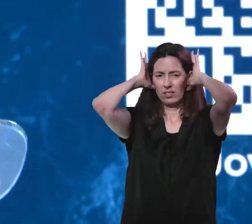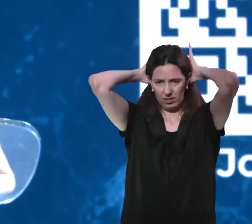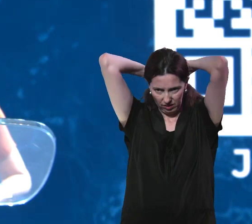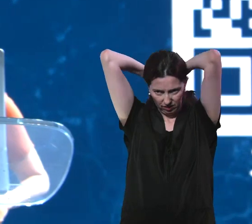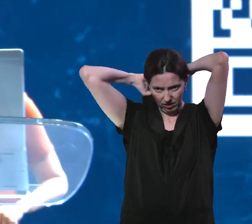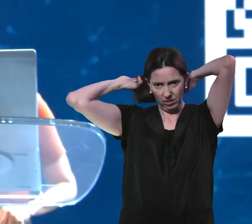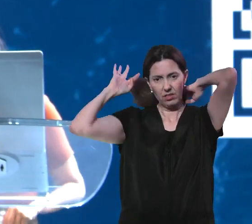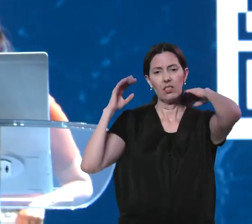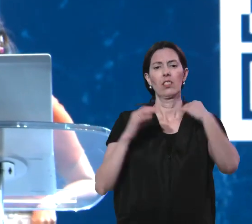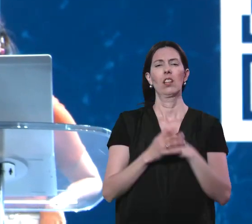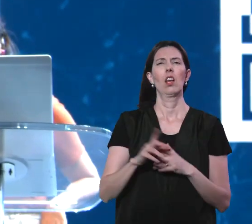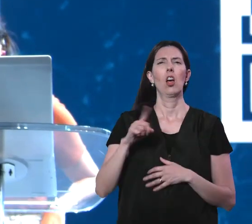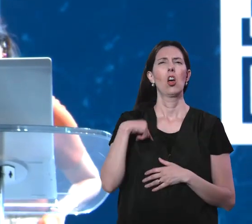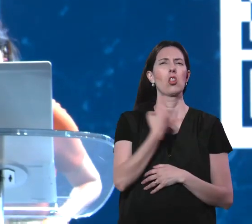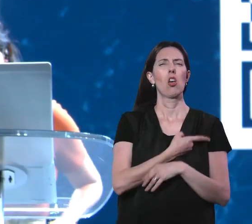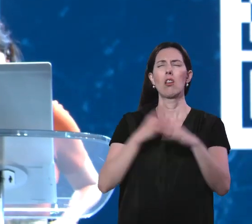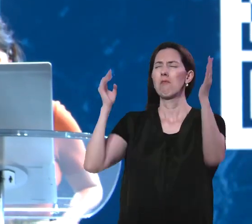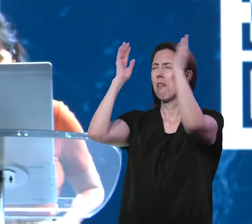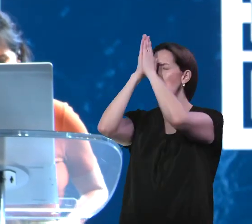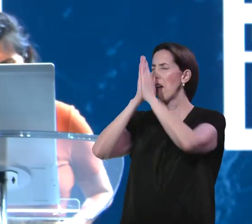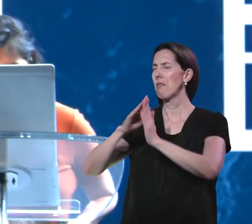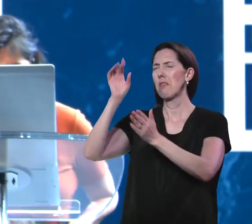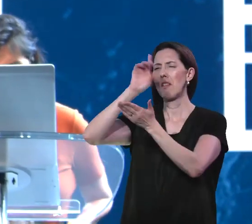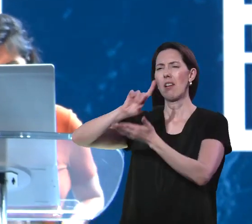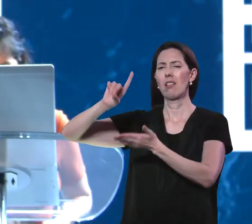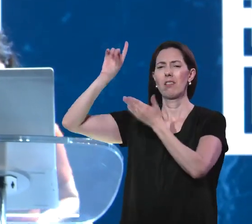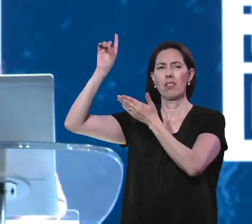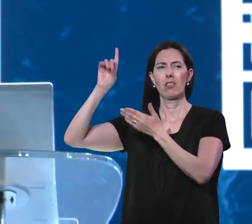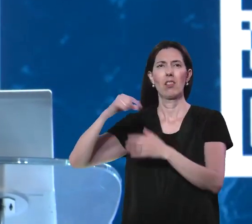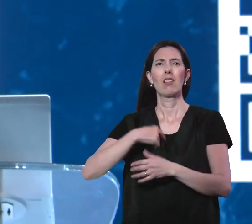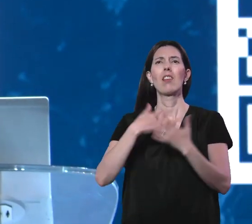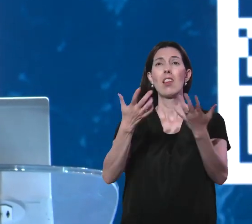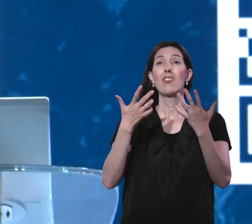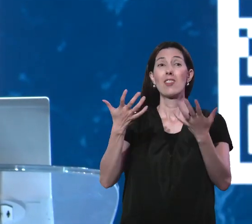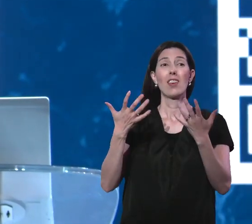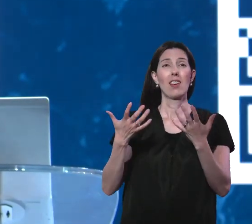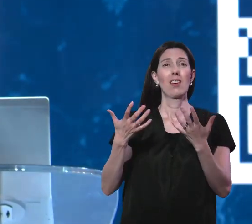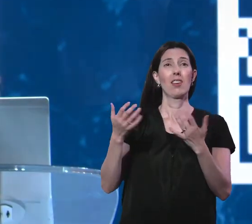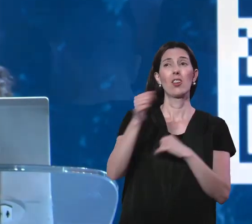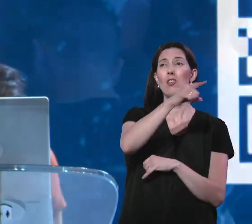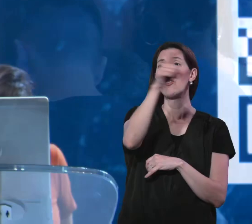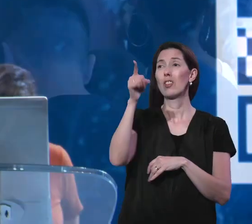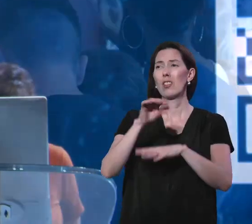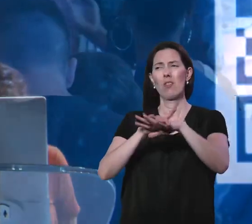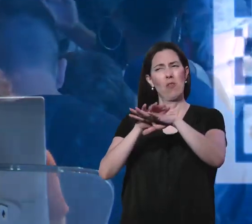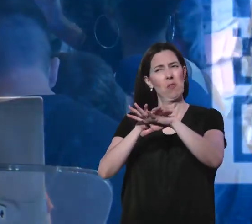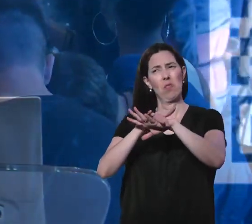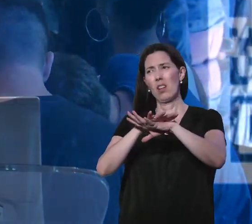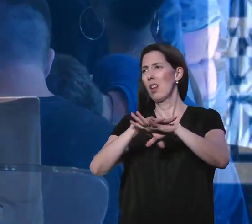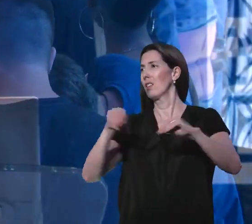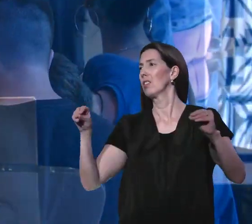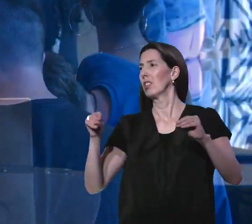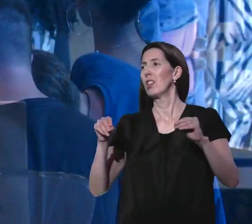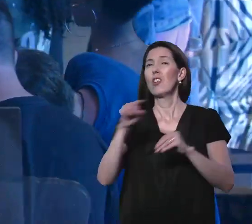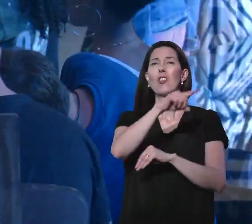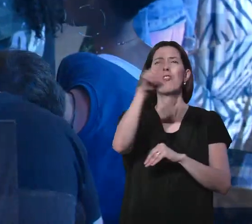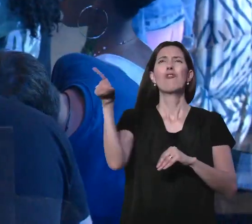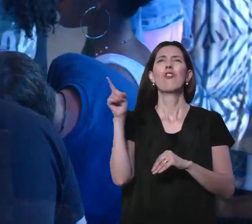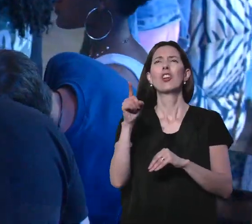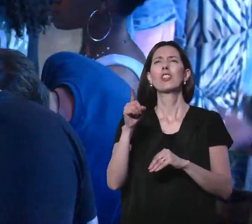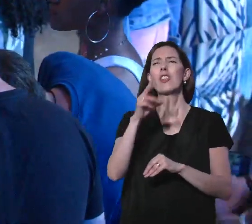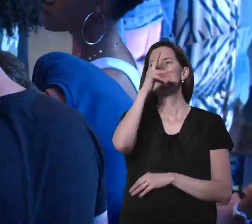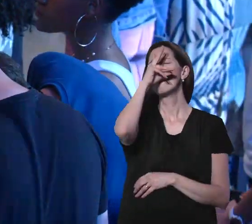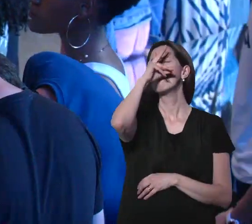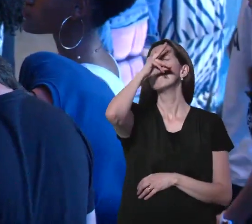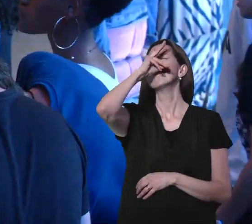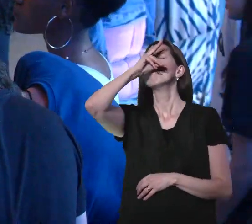Nós vamos começar a adorar o Senhor. E eu quero que você que não tem enfermidade, você cante com todas as suas